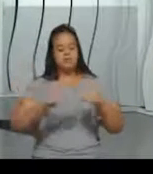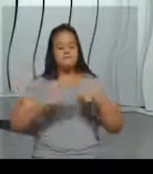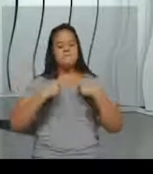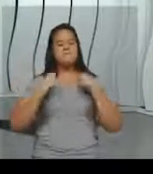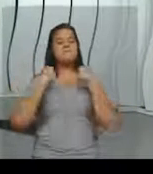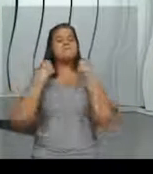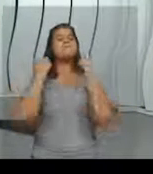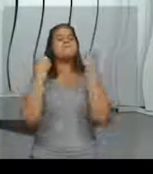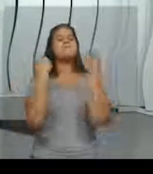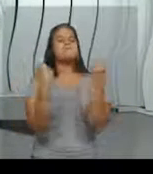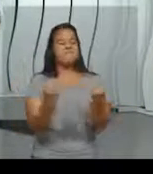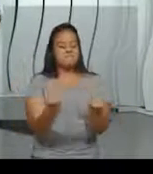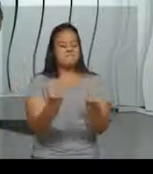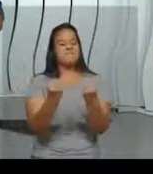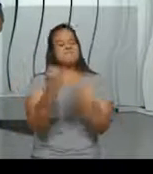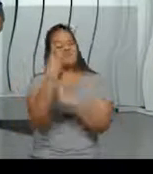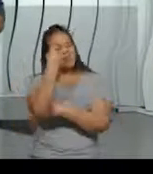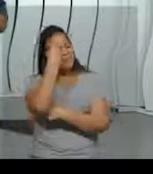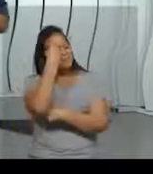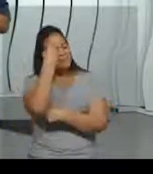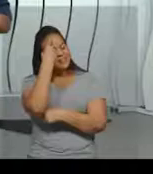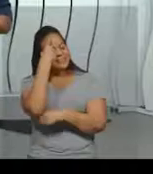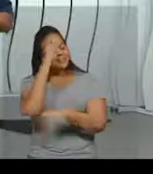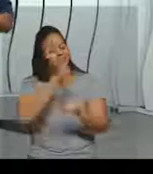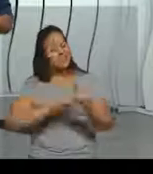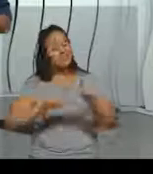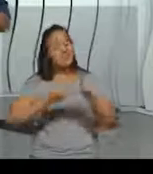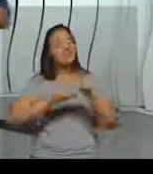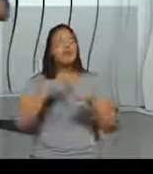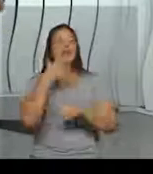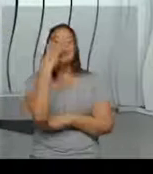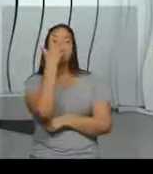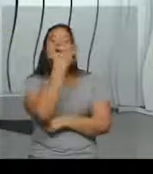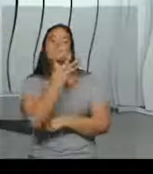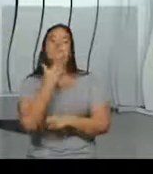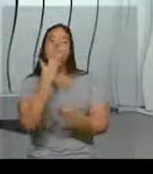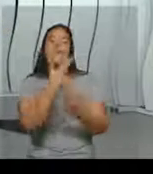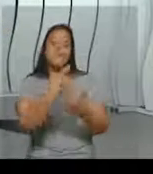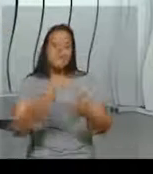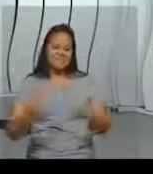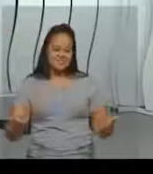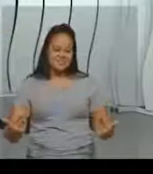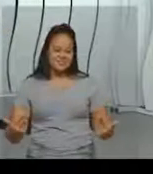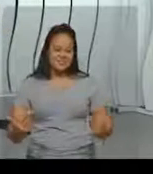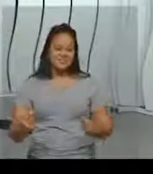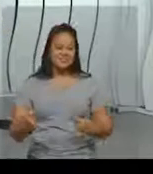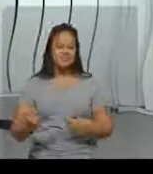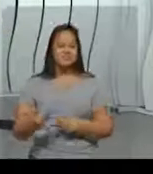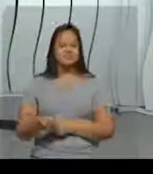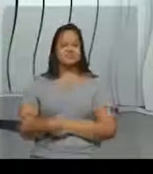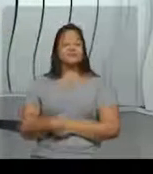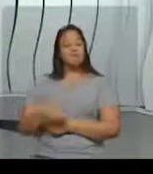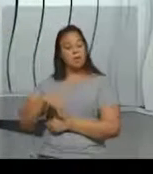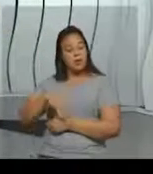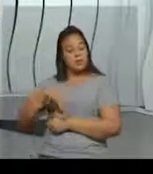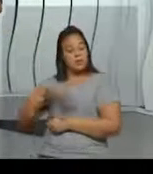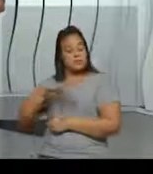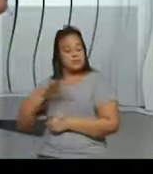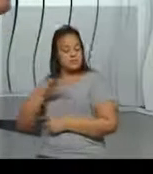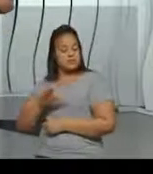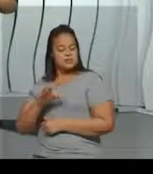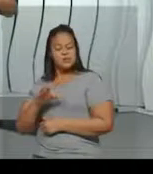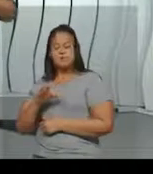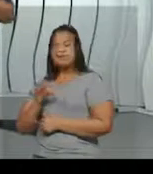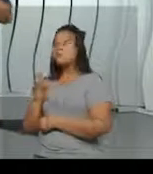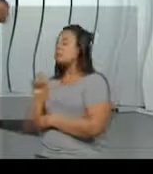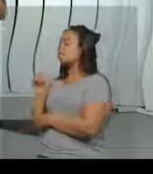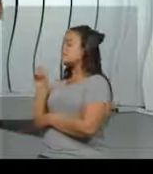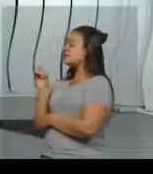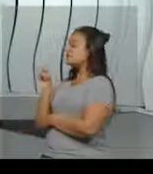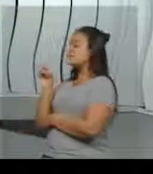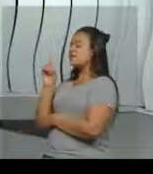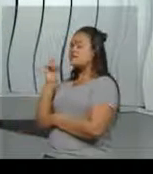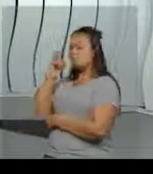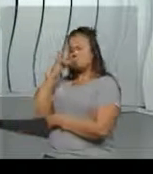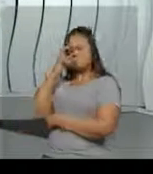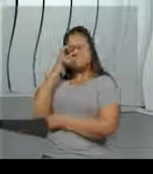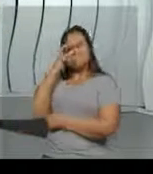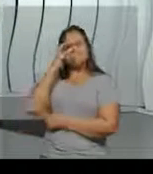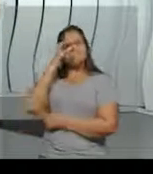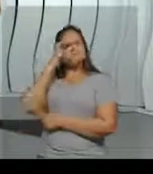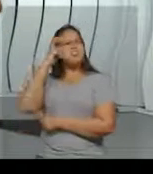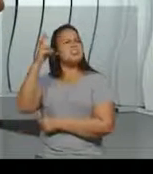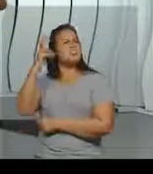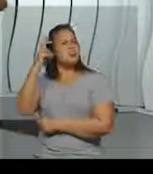fortalecer a ideia da letra da música, tá? O Emicida, ele é um cara assim, que é muito inteligente,